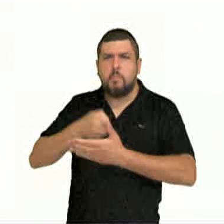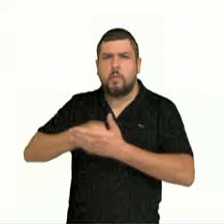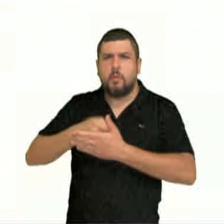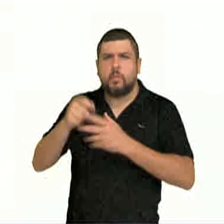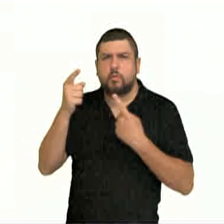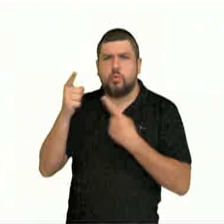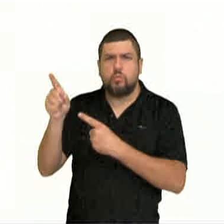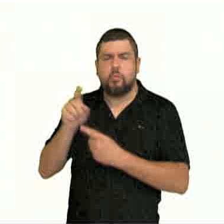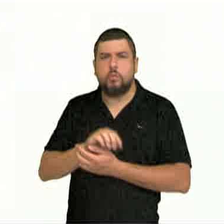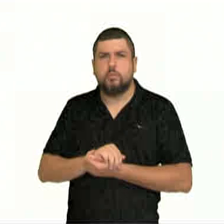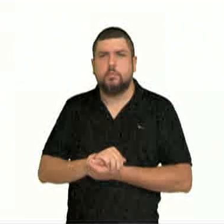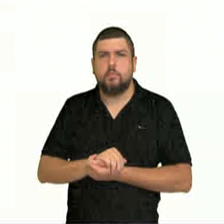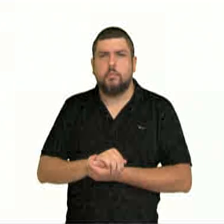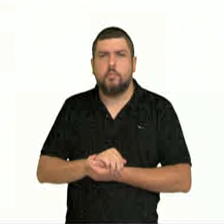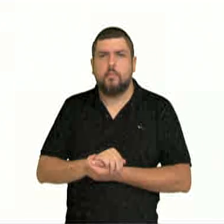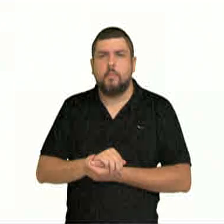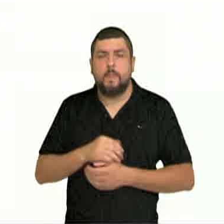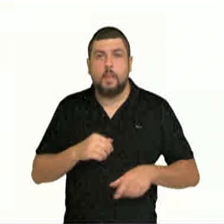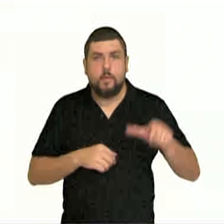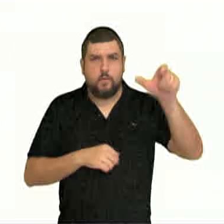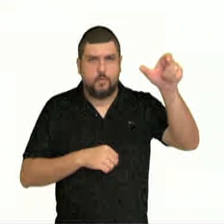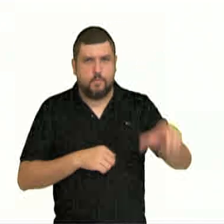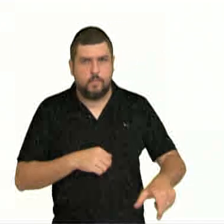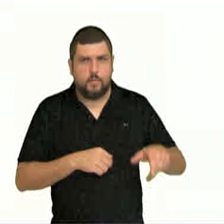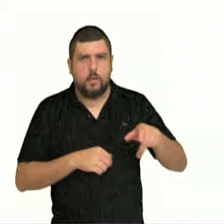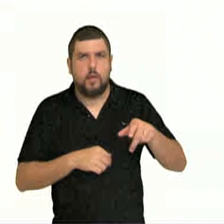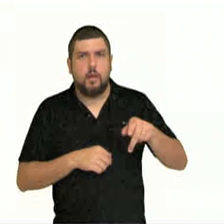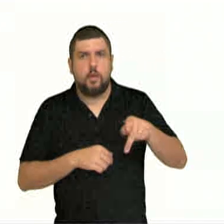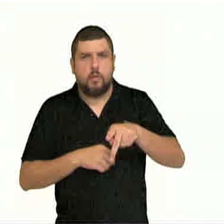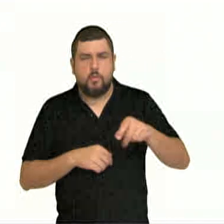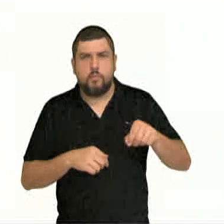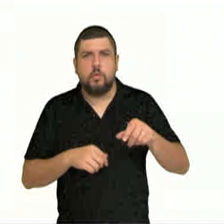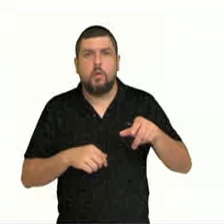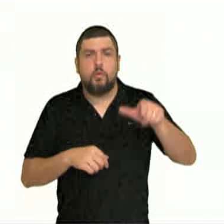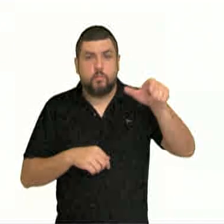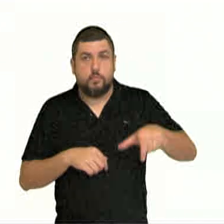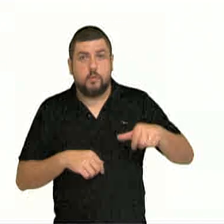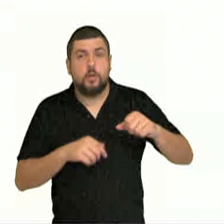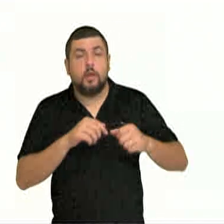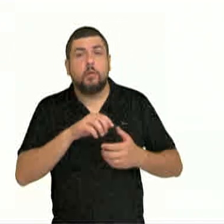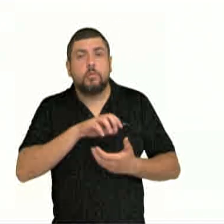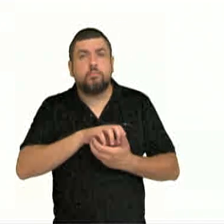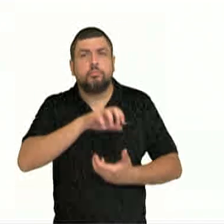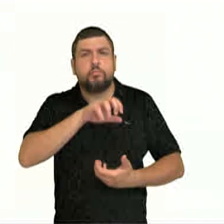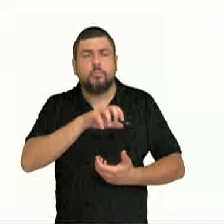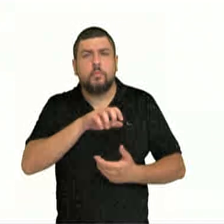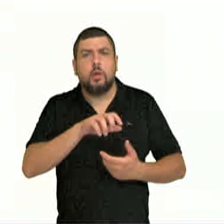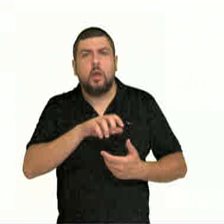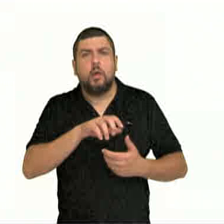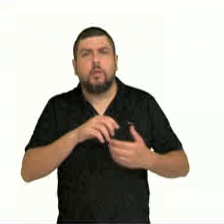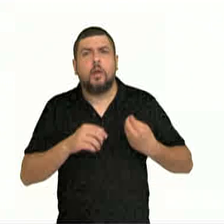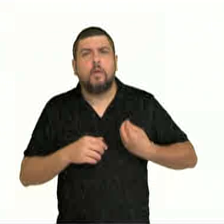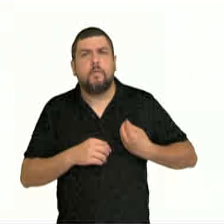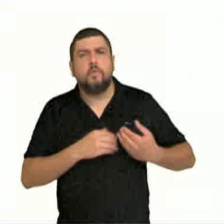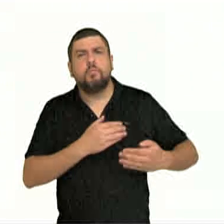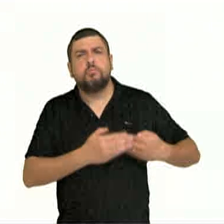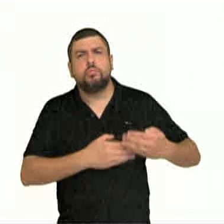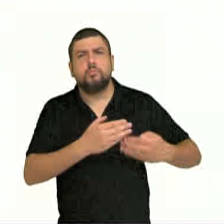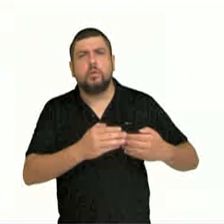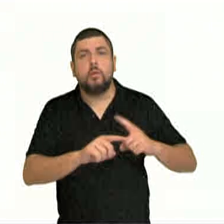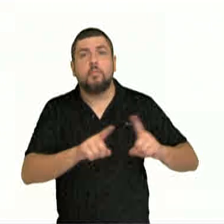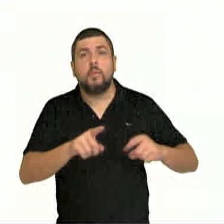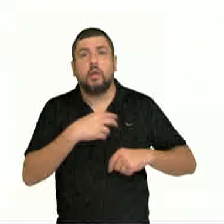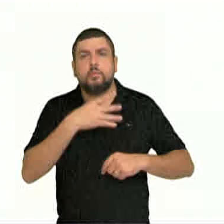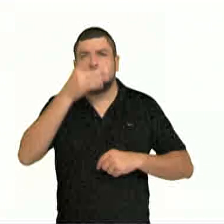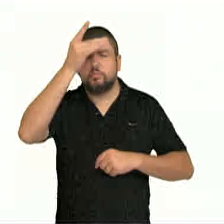de ter seguido sua vida, o veterano ainda guarda lembranças das crueldades que sofreu junto à sua família, que